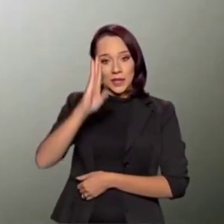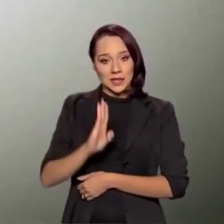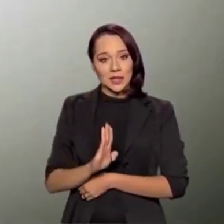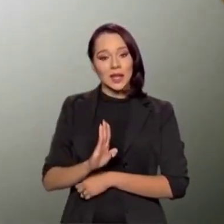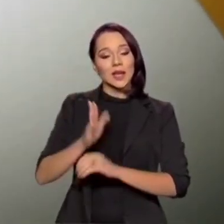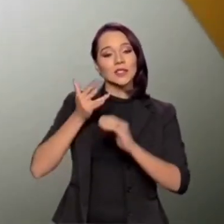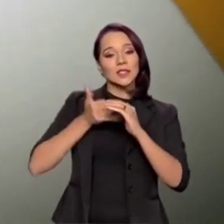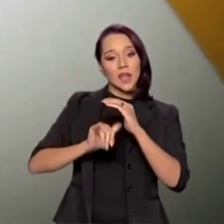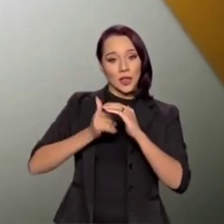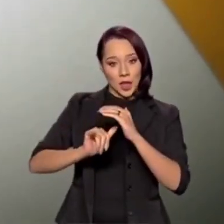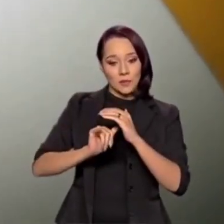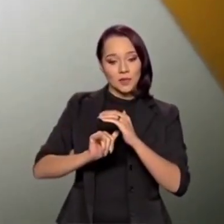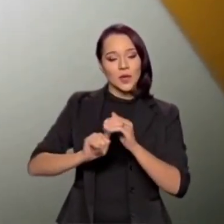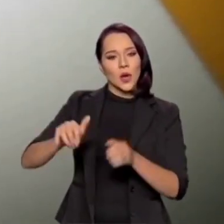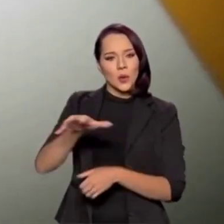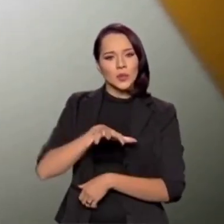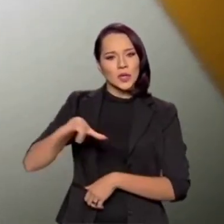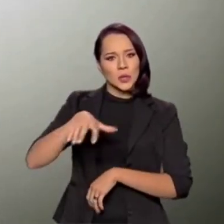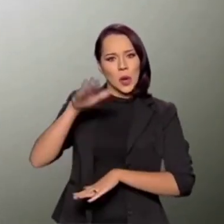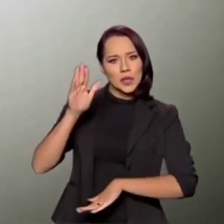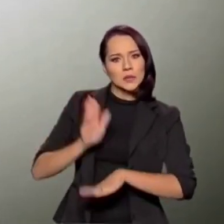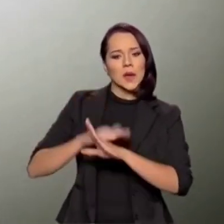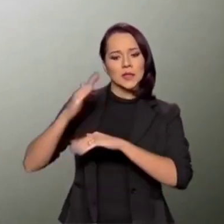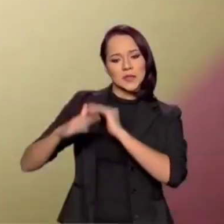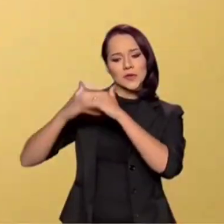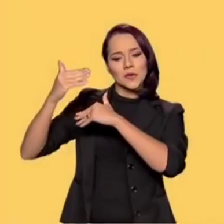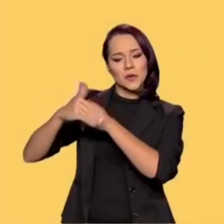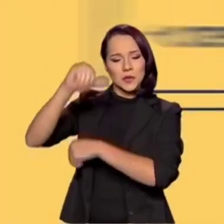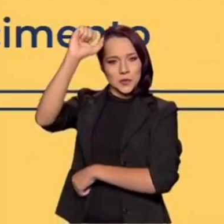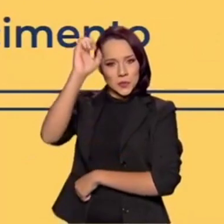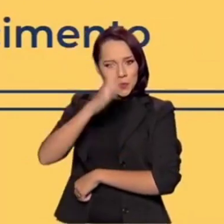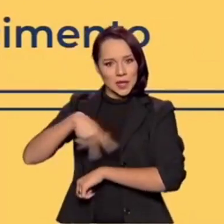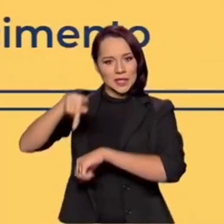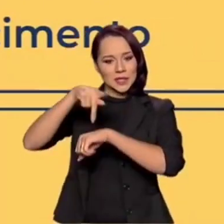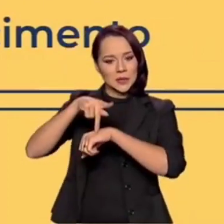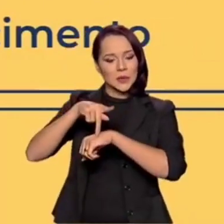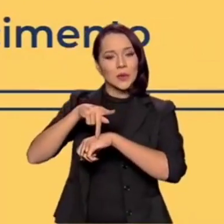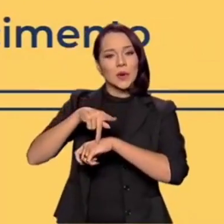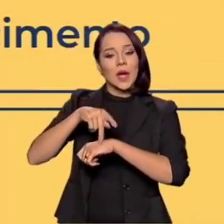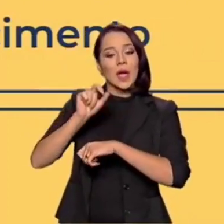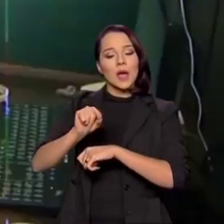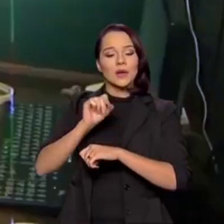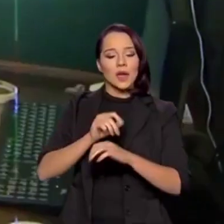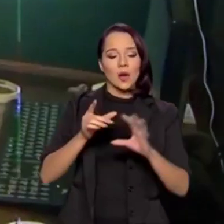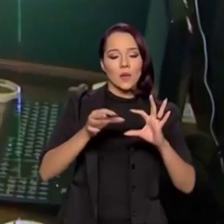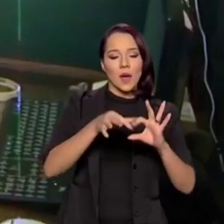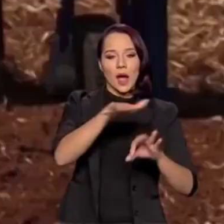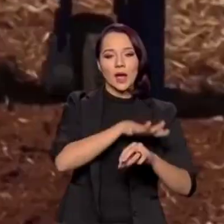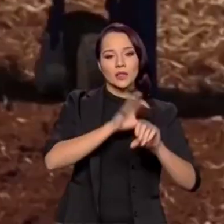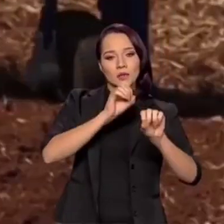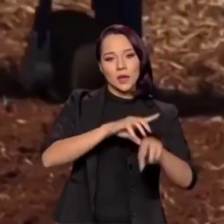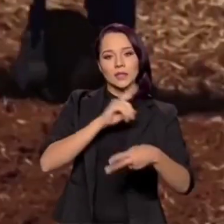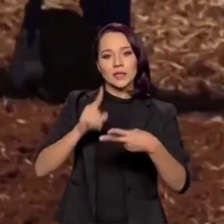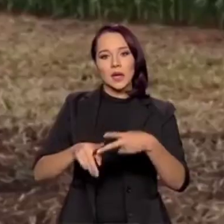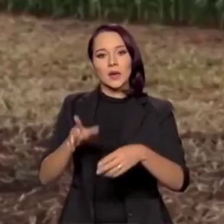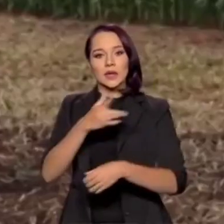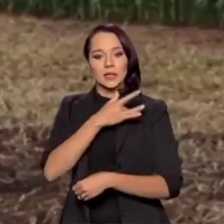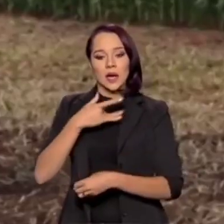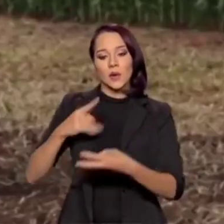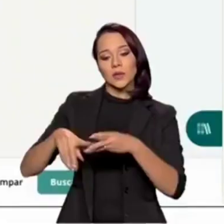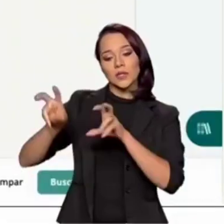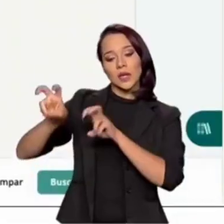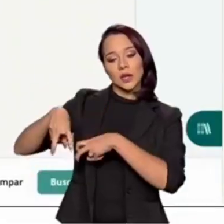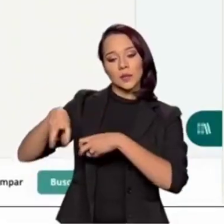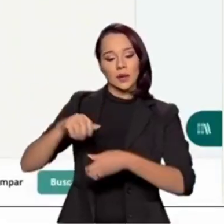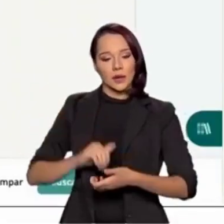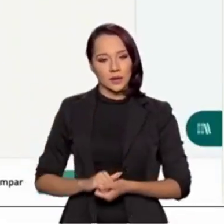Brasileira de Startups, os setores mais desenvolvidos no país são os ligados à educação, à saúde e à agropecuária.